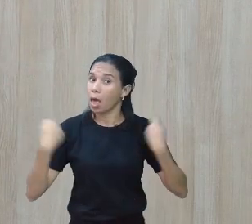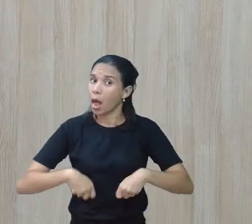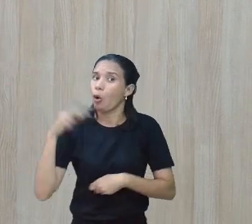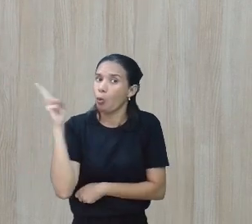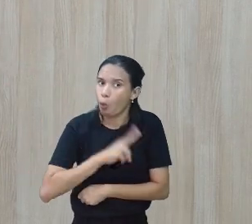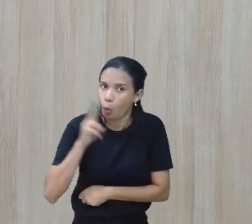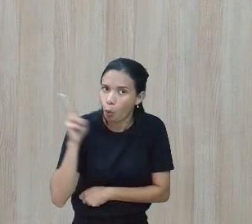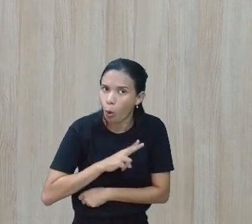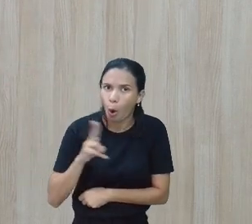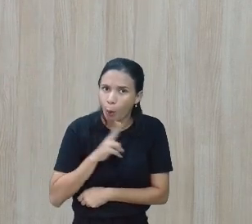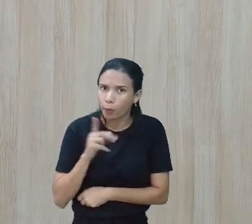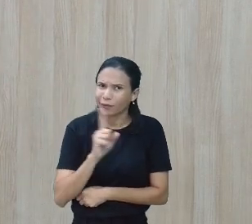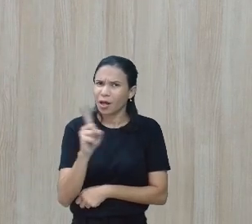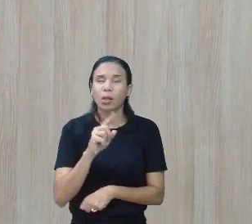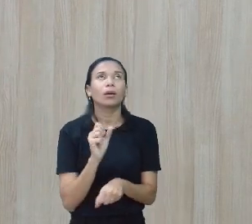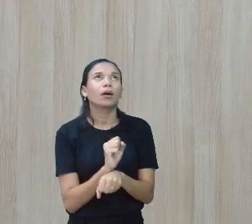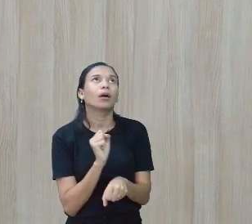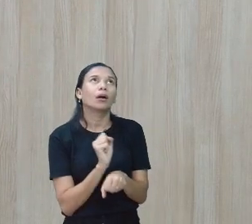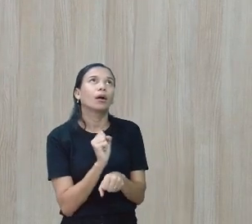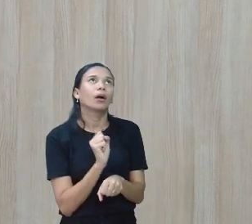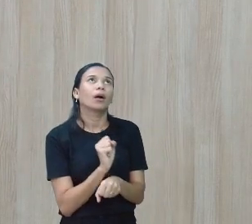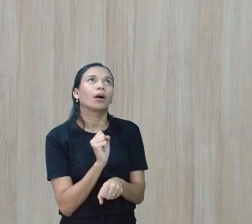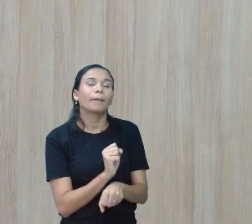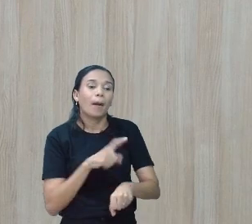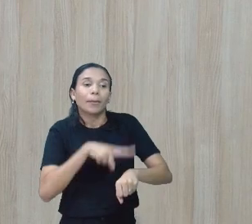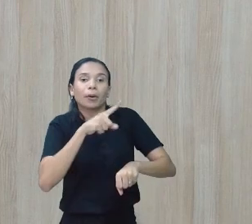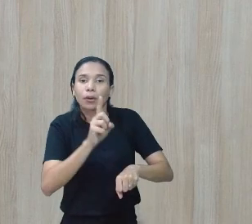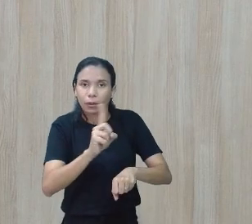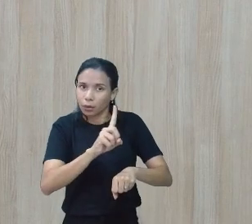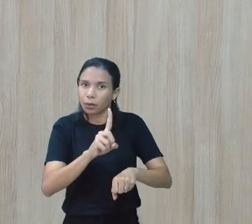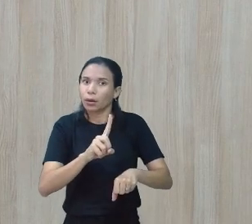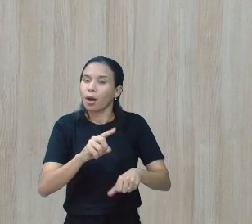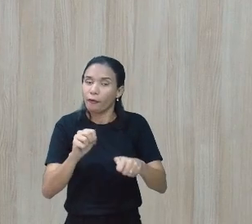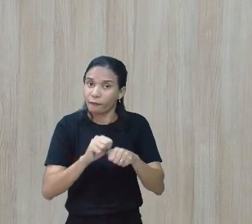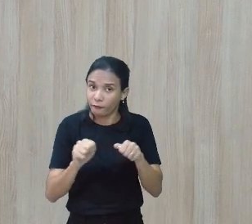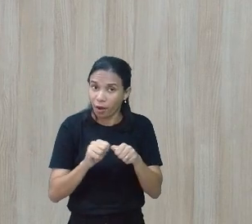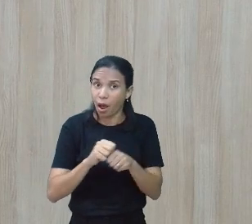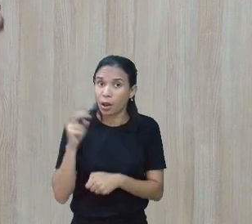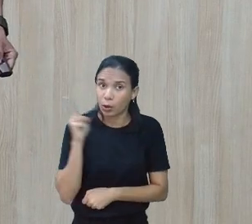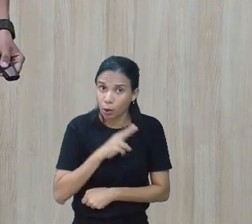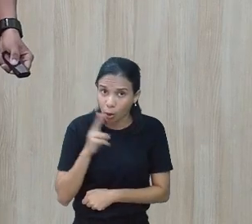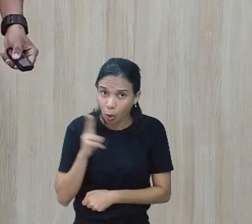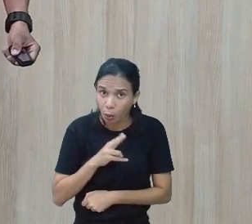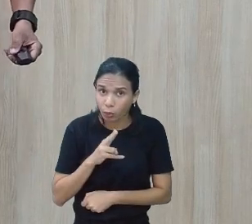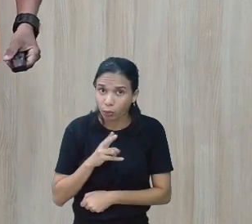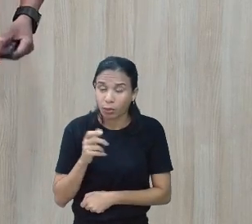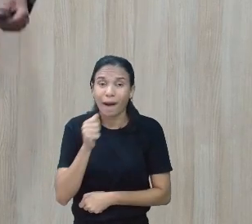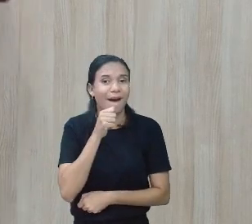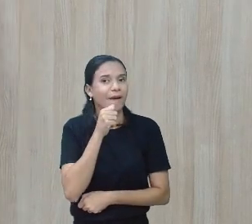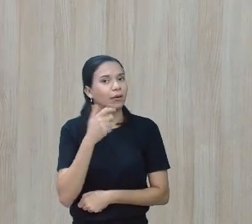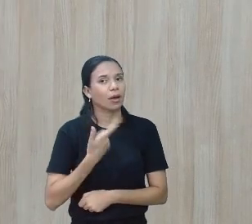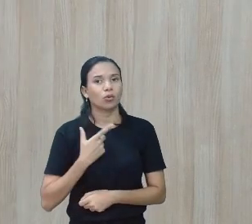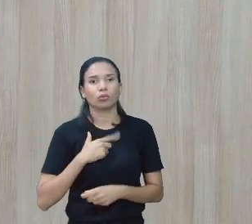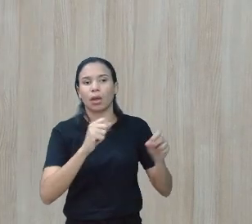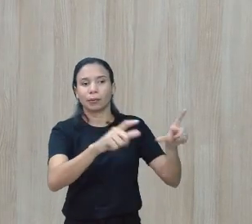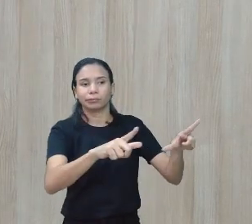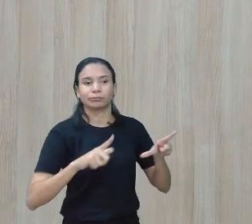deixa para fazer a inscrição de última hora, não, tá? Se não pegou ainda a declaração na